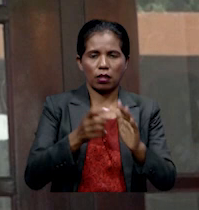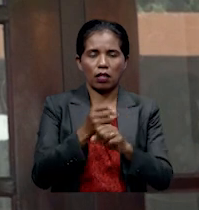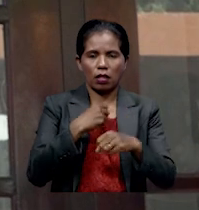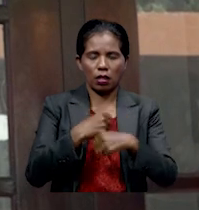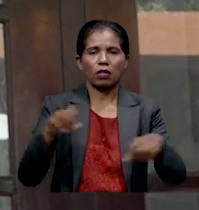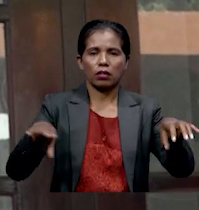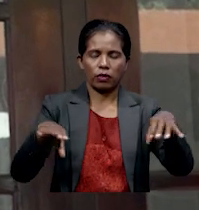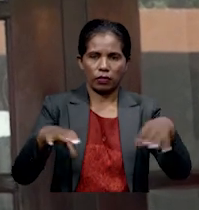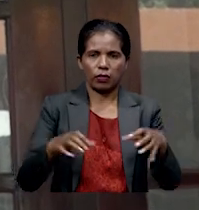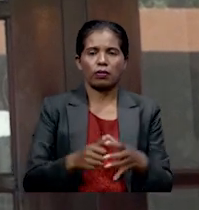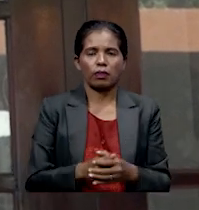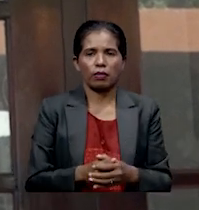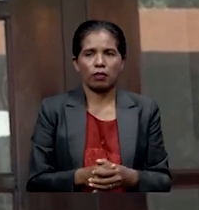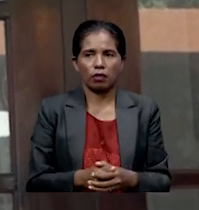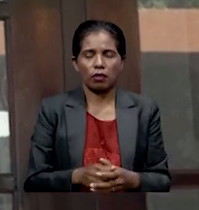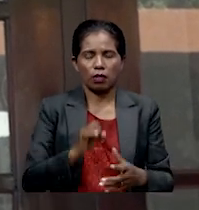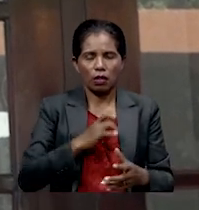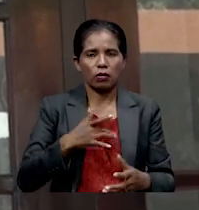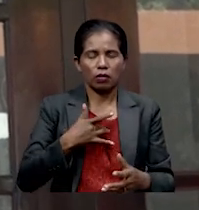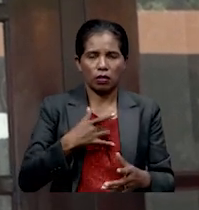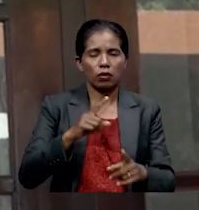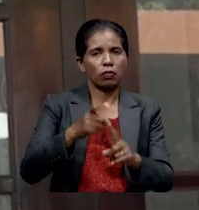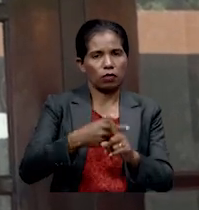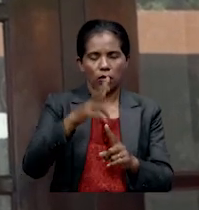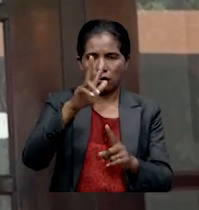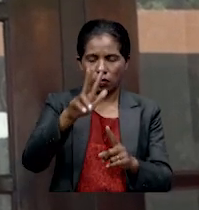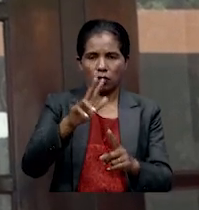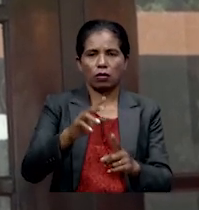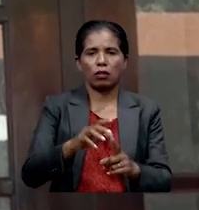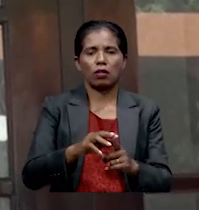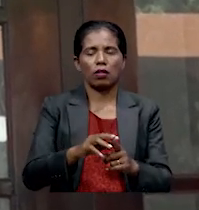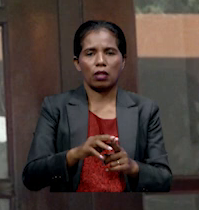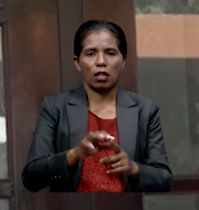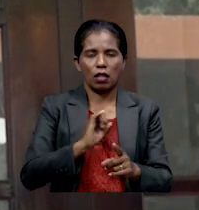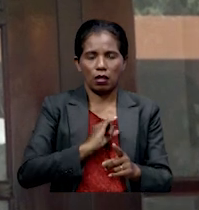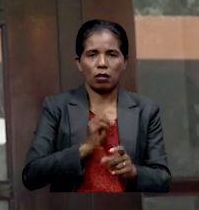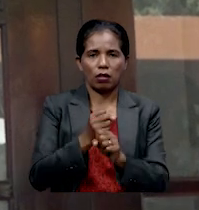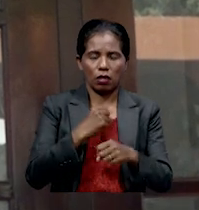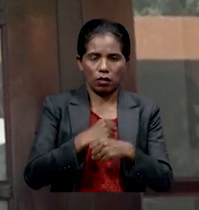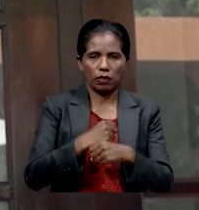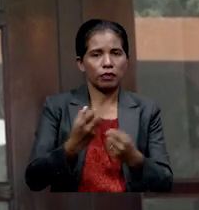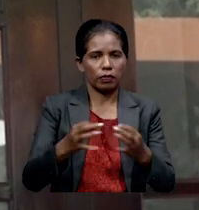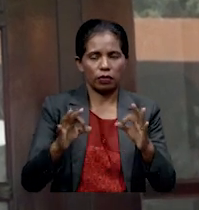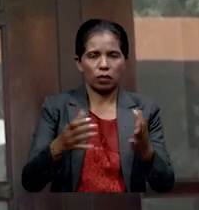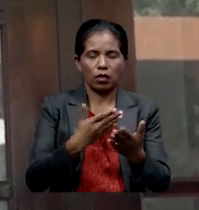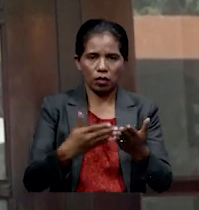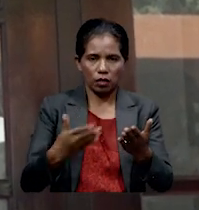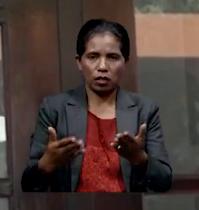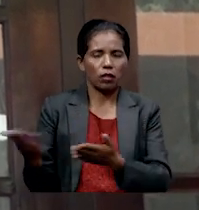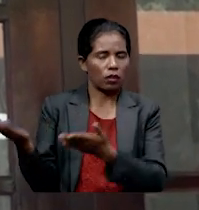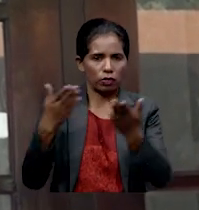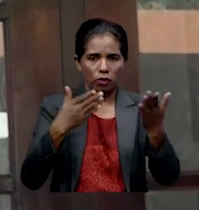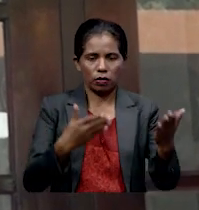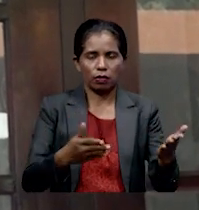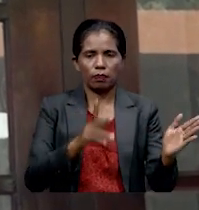serviço. Mas a gente de fulantolo nelara, por causa, sassan,